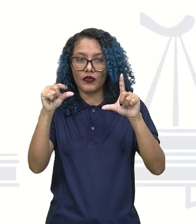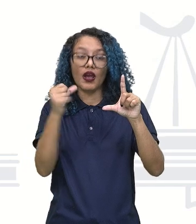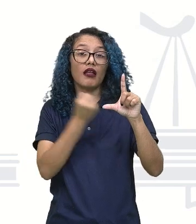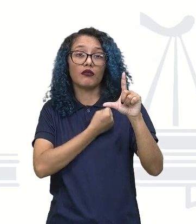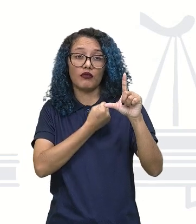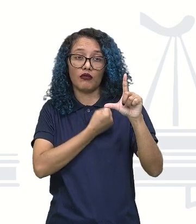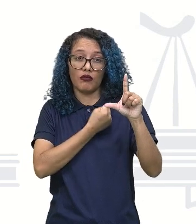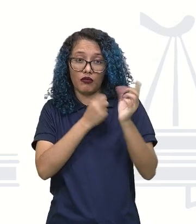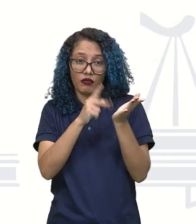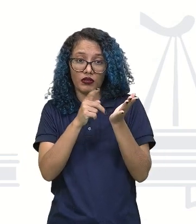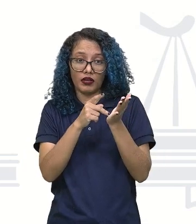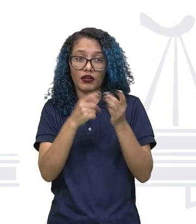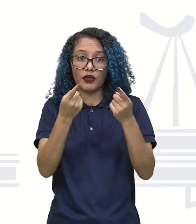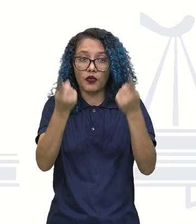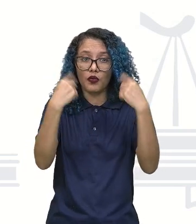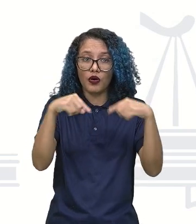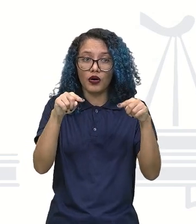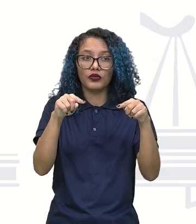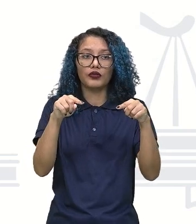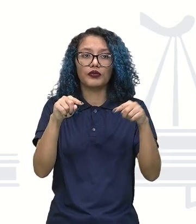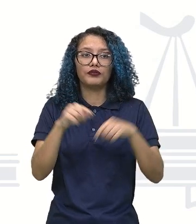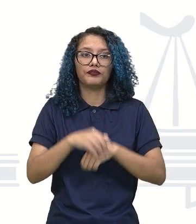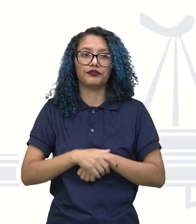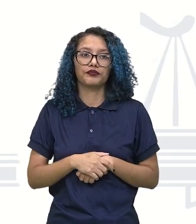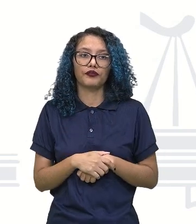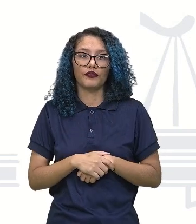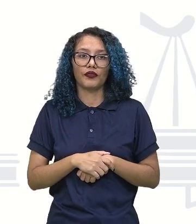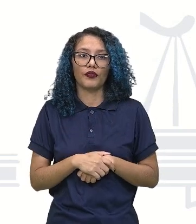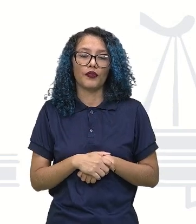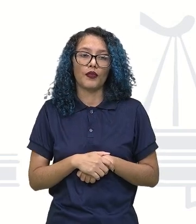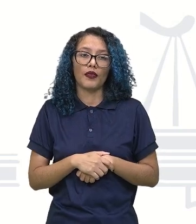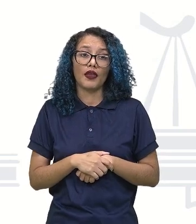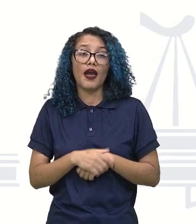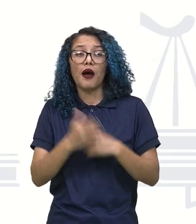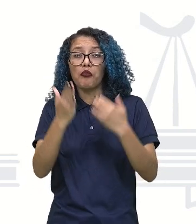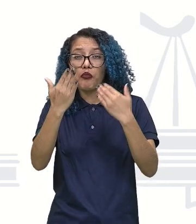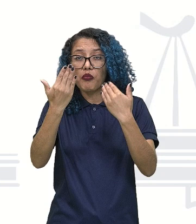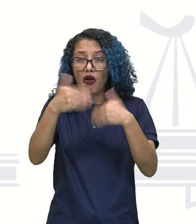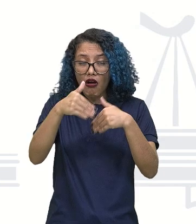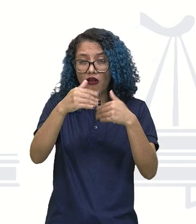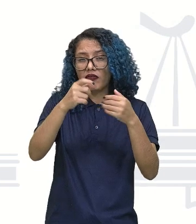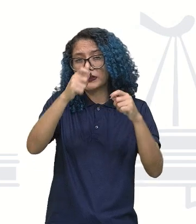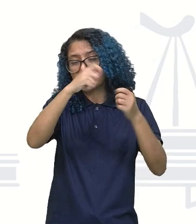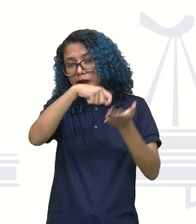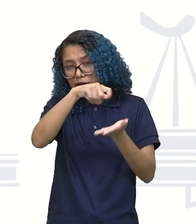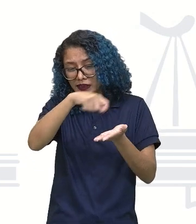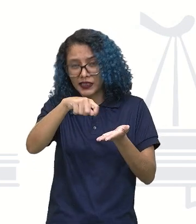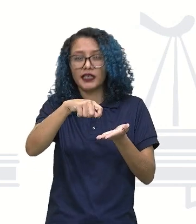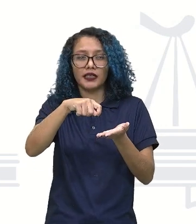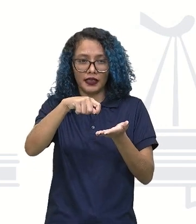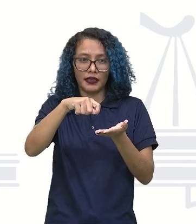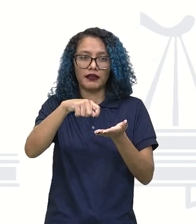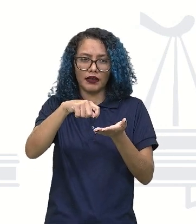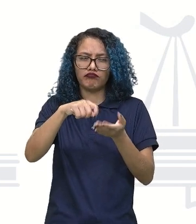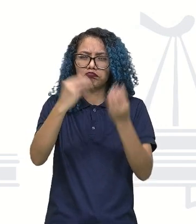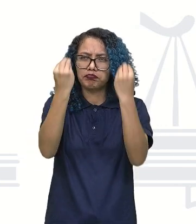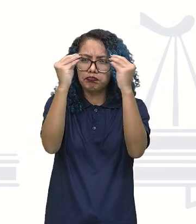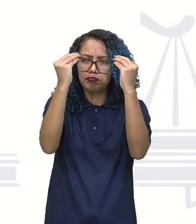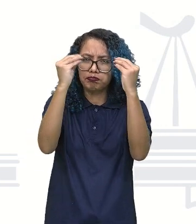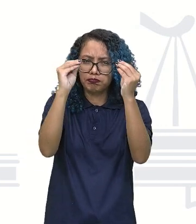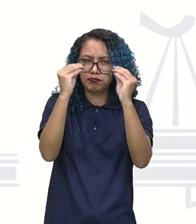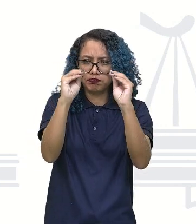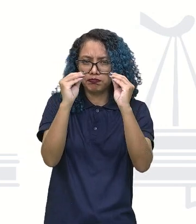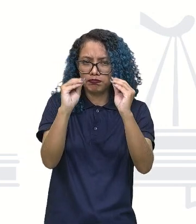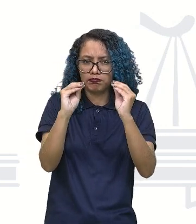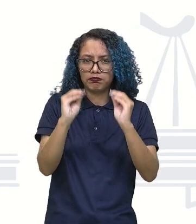o instrumento pedagógico, que é, no caso aqui, a avaliação escrita. E assim você vai dando continuidade ao preenchimento